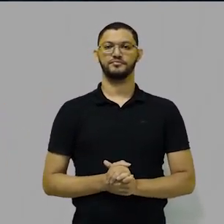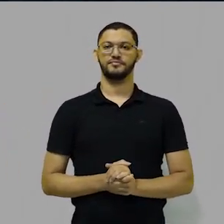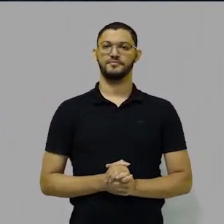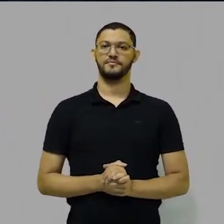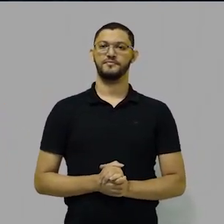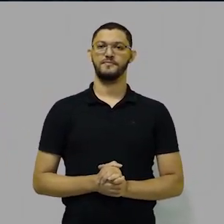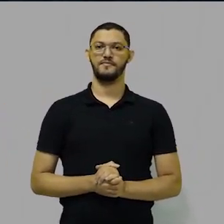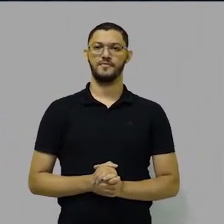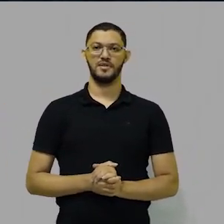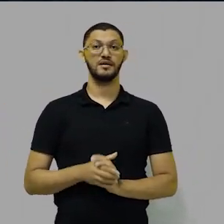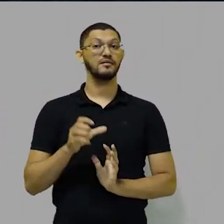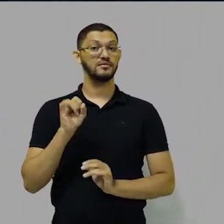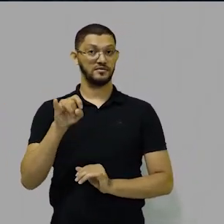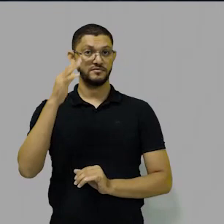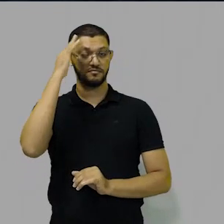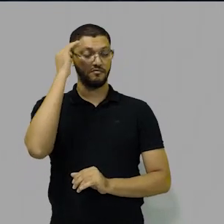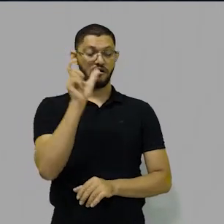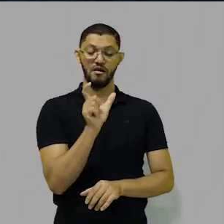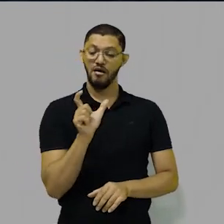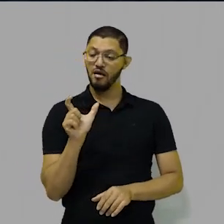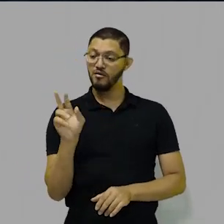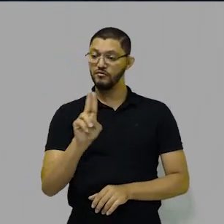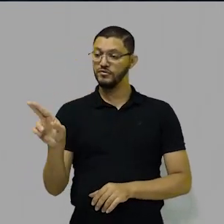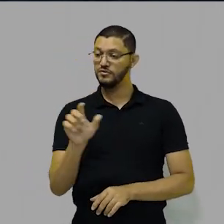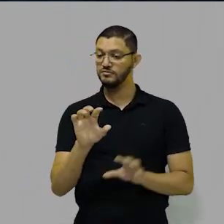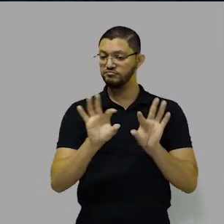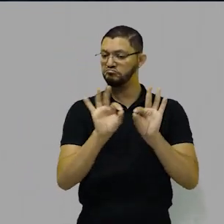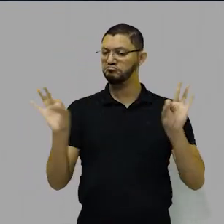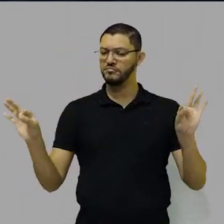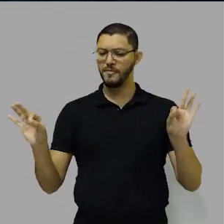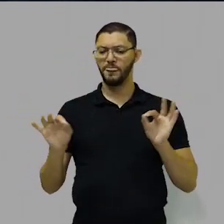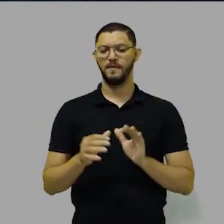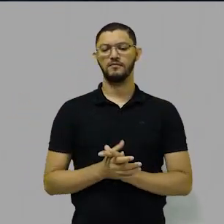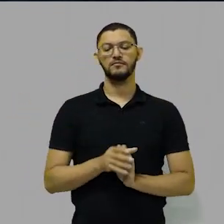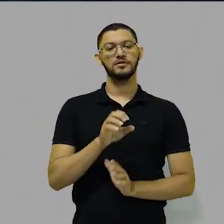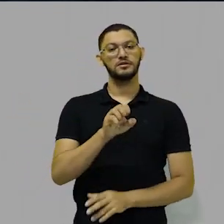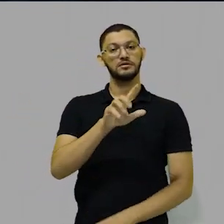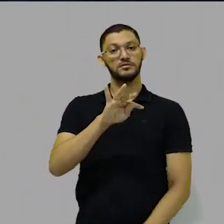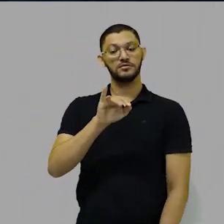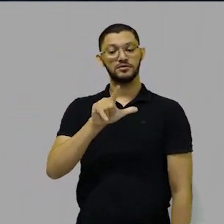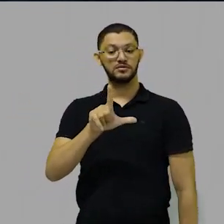Etilmetilamina. Né? Se você quiser falar de forma corrida ou de forma pausada,